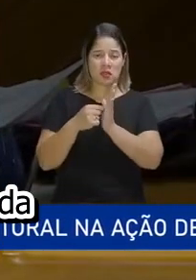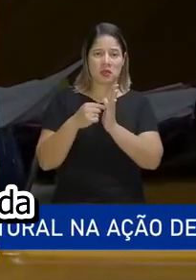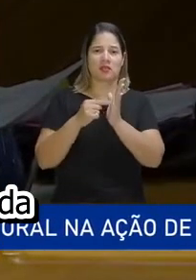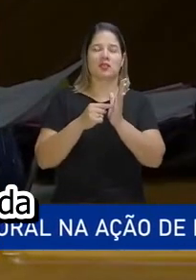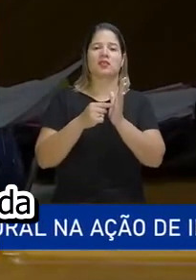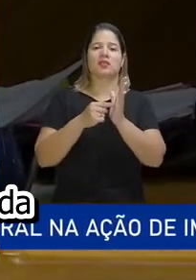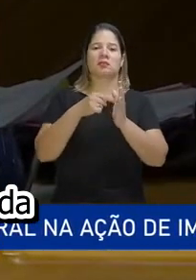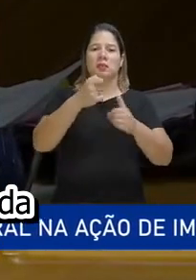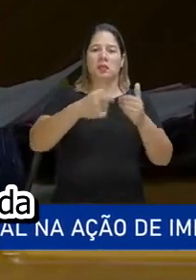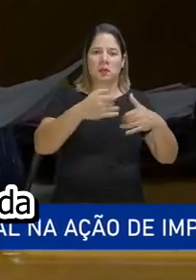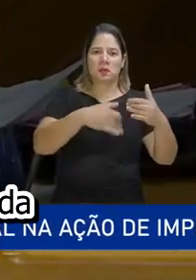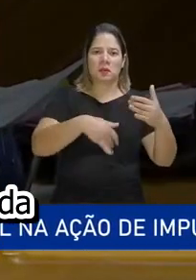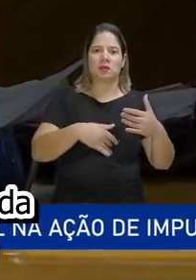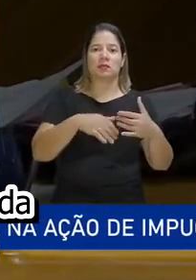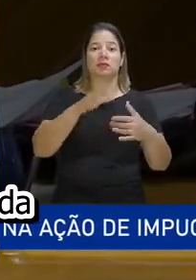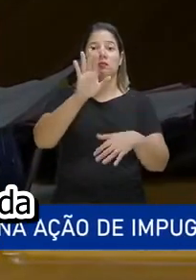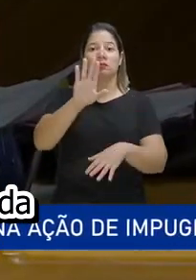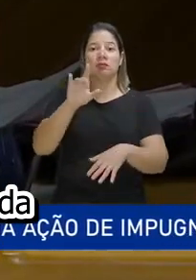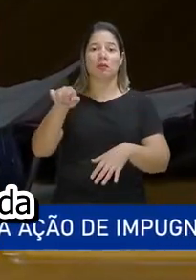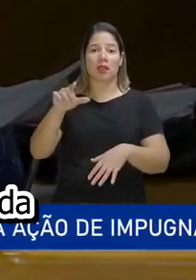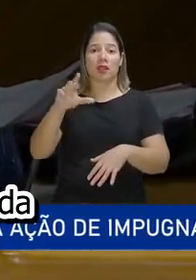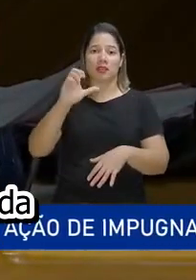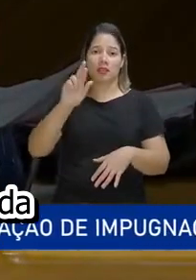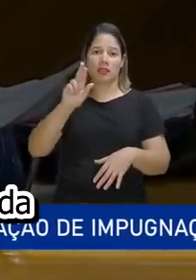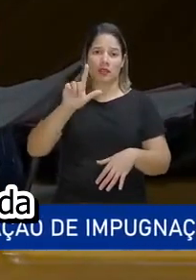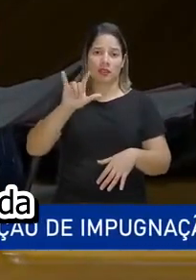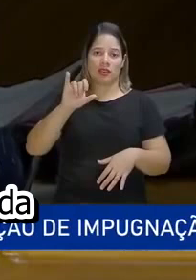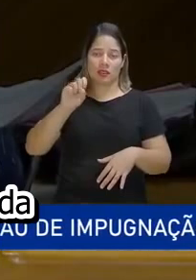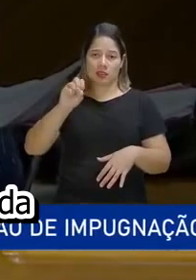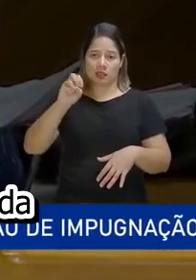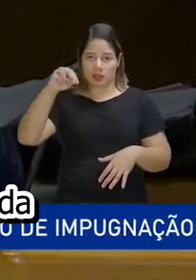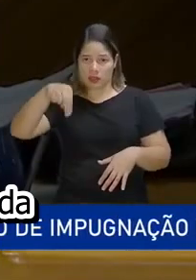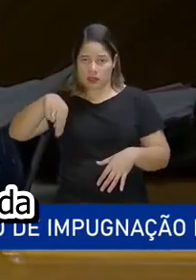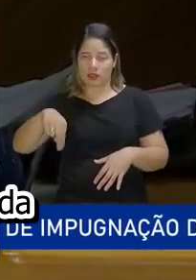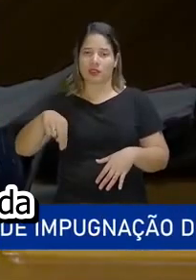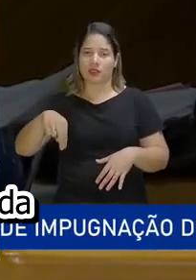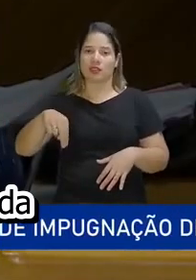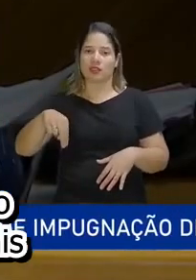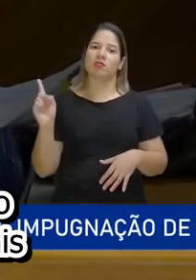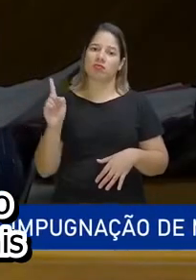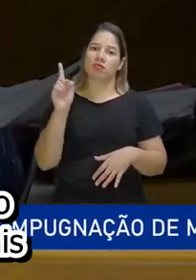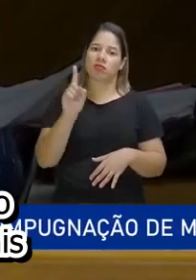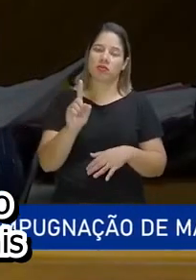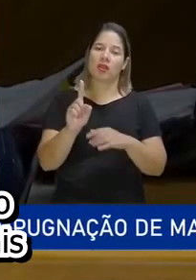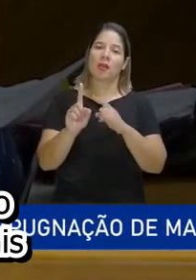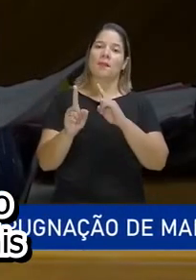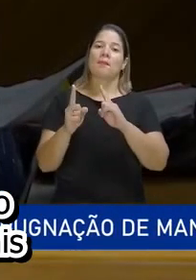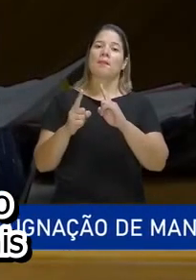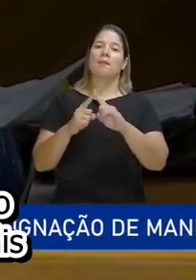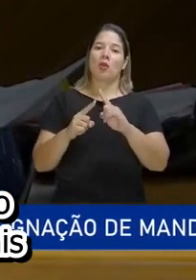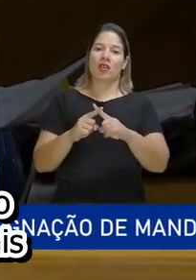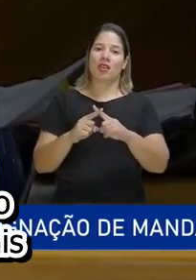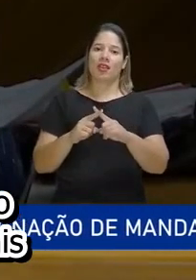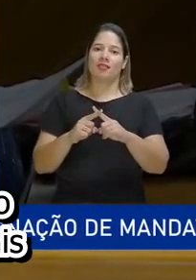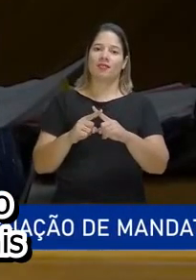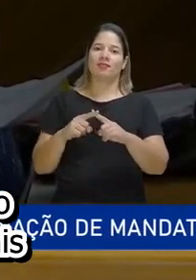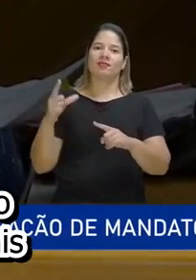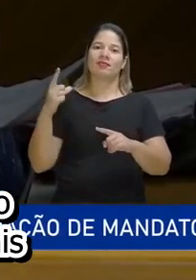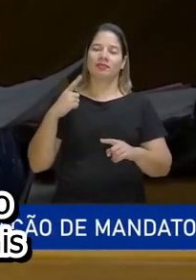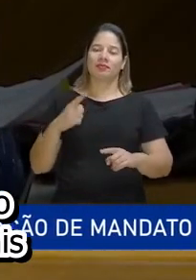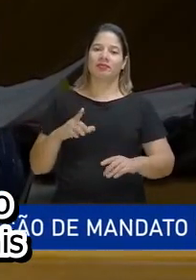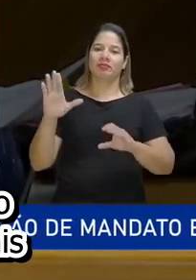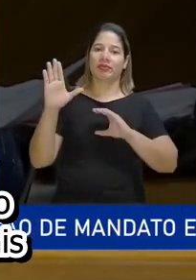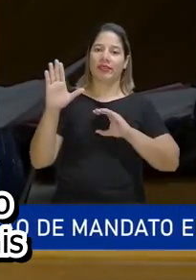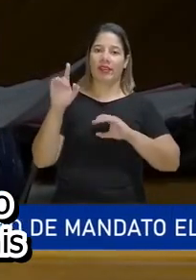esclarecer que a vaga então ocupada por Carlisson decorreu de sucessão por morte do candidato eleito Arilson